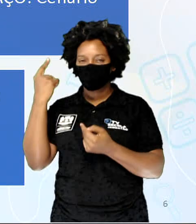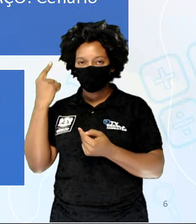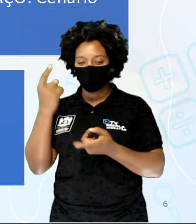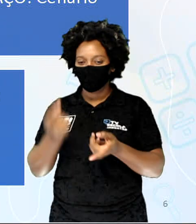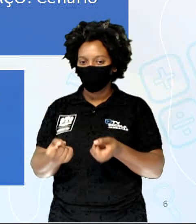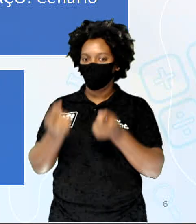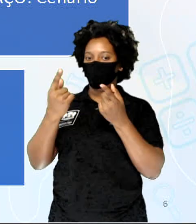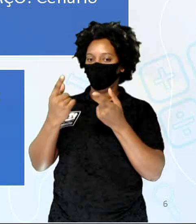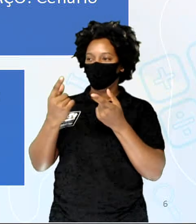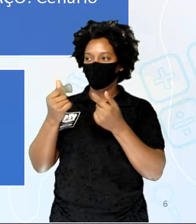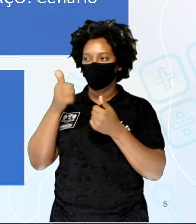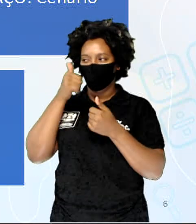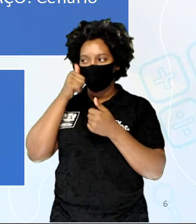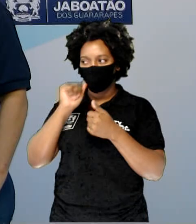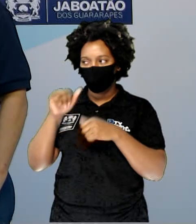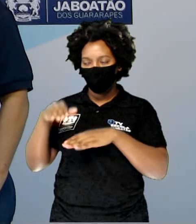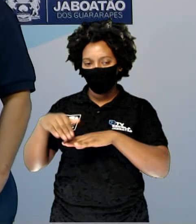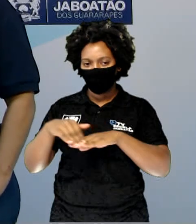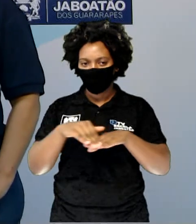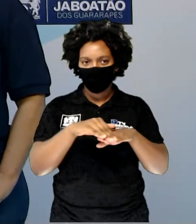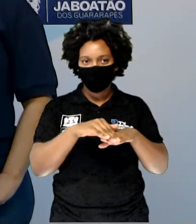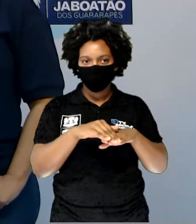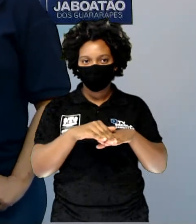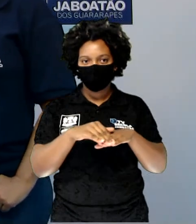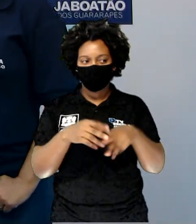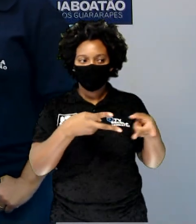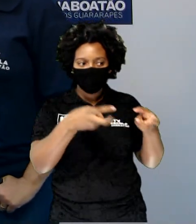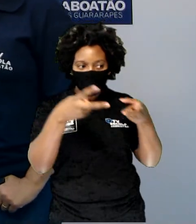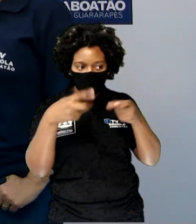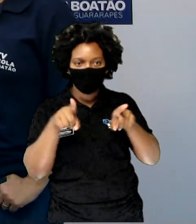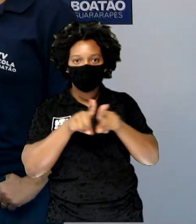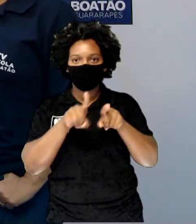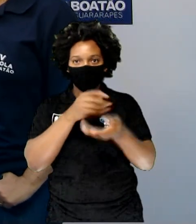de observar, ele também participava da história.